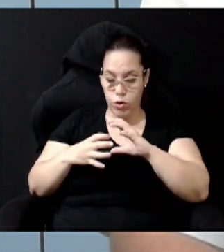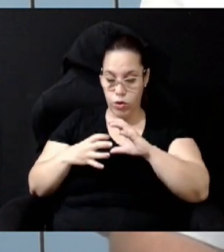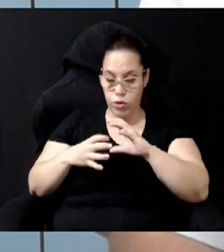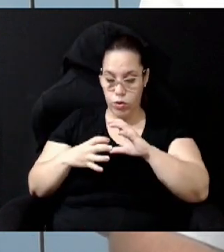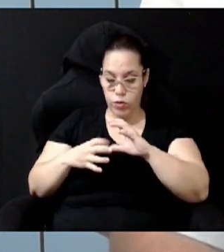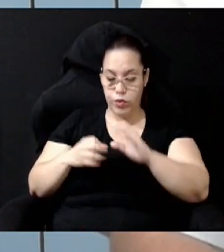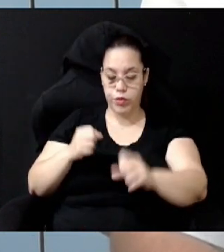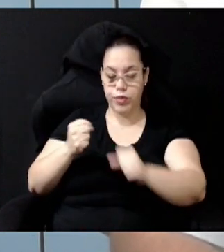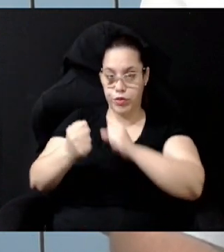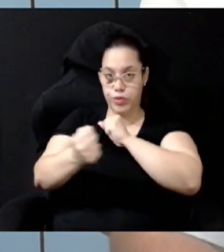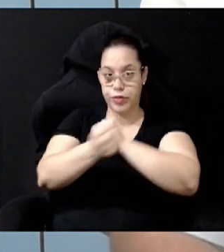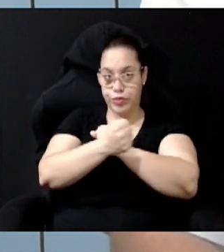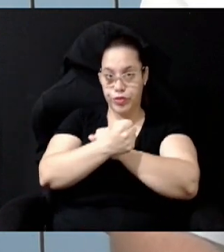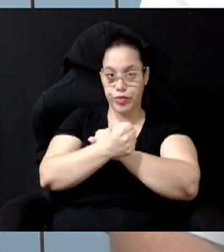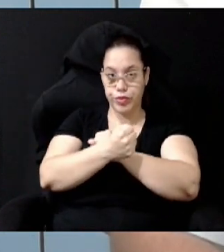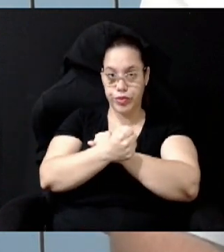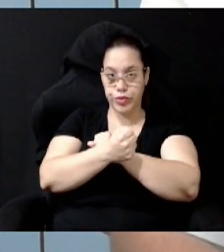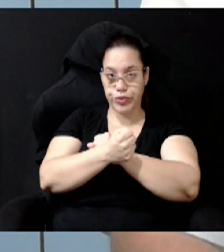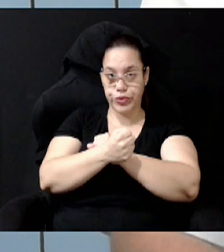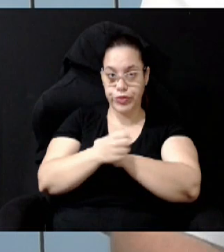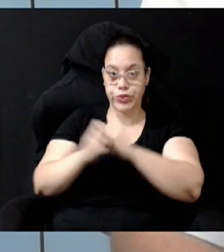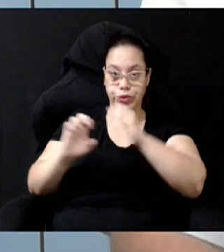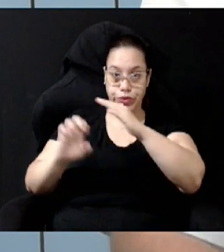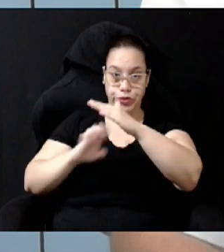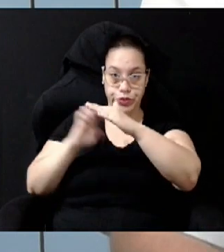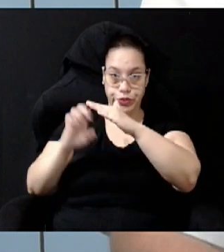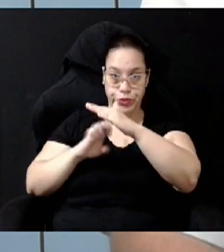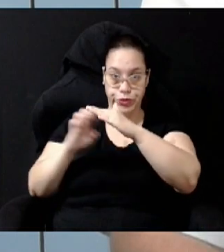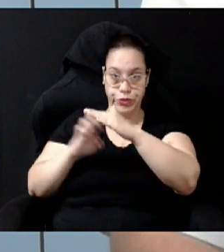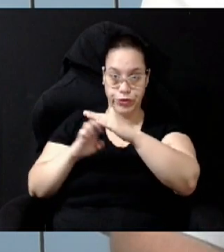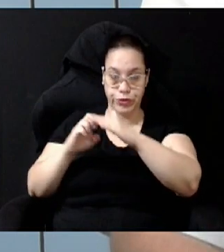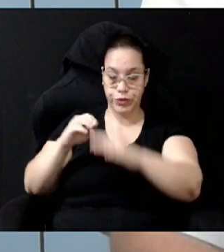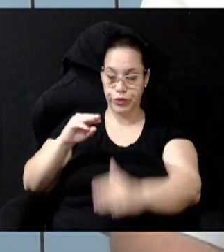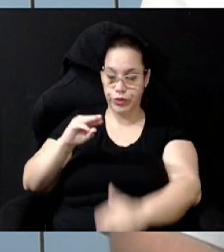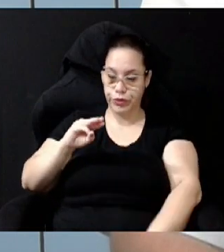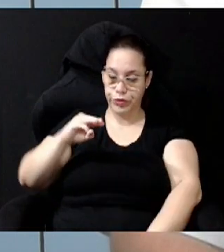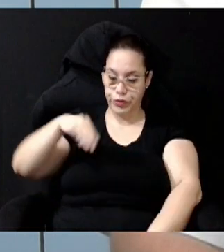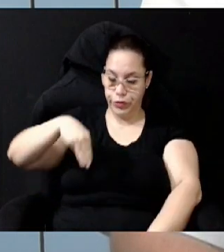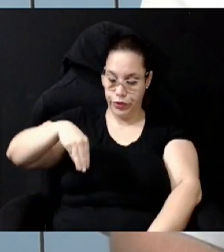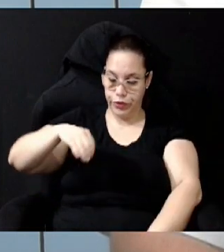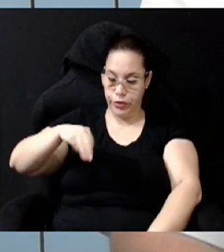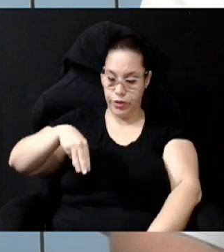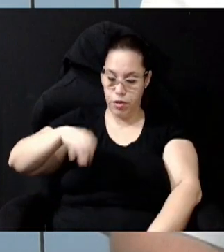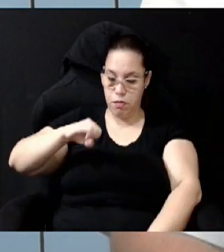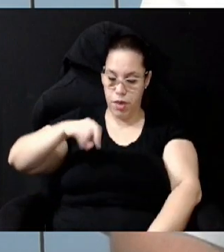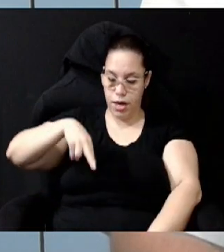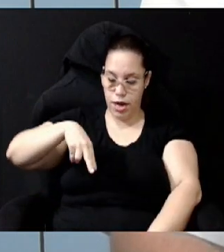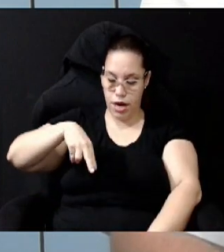que as empresas mineradoras, por exemplo, teriam